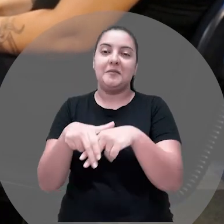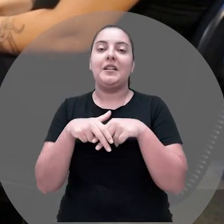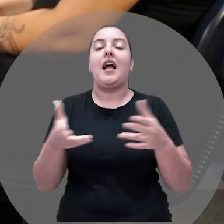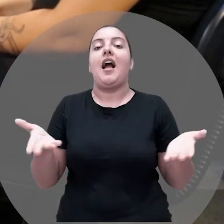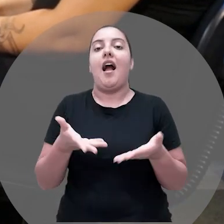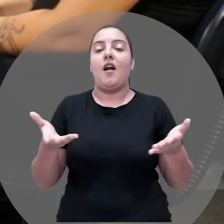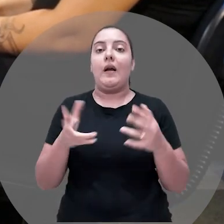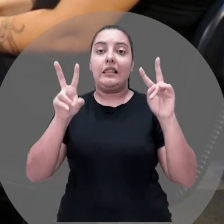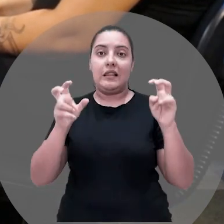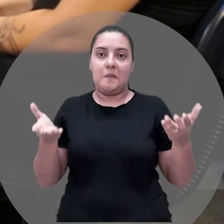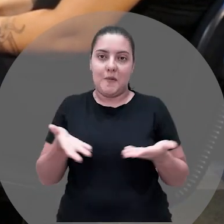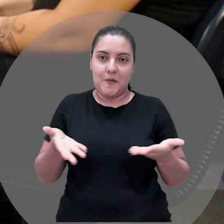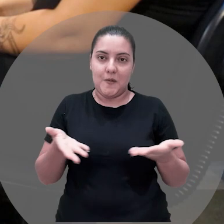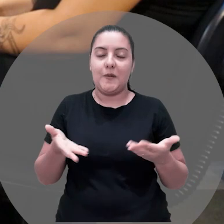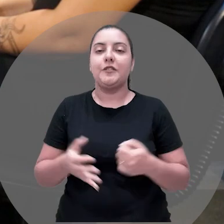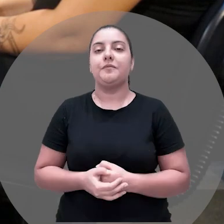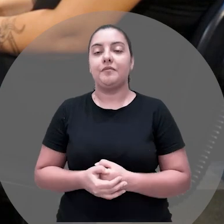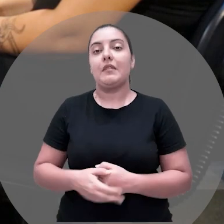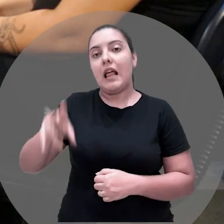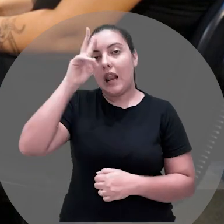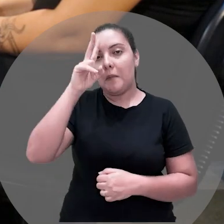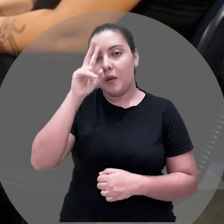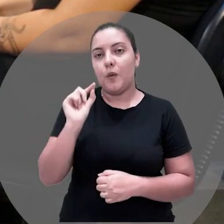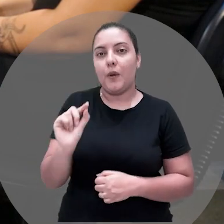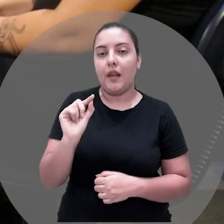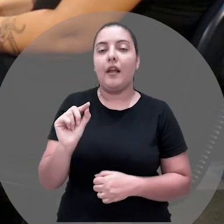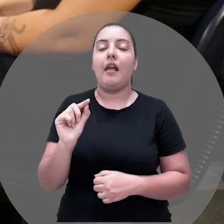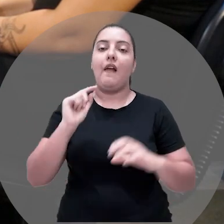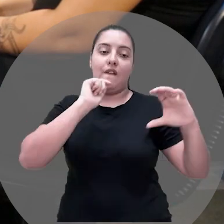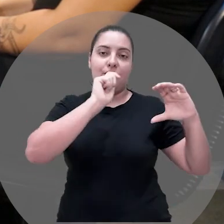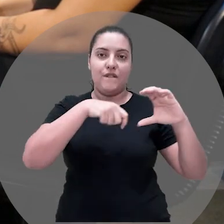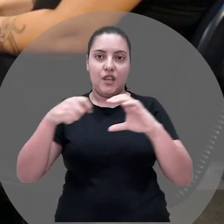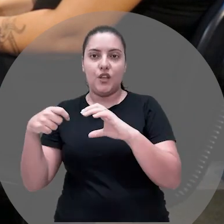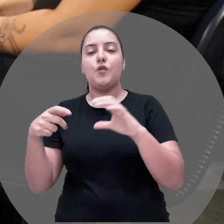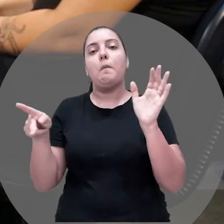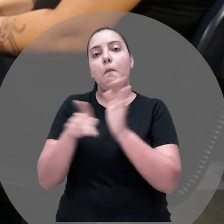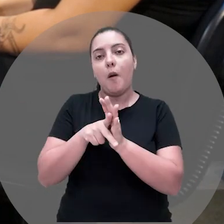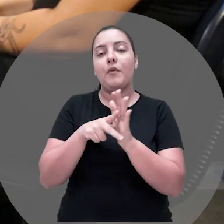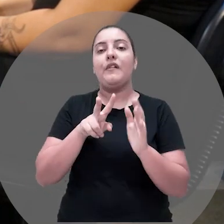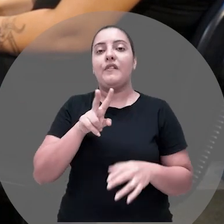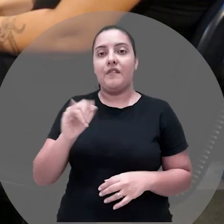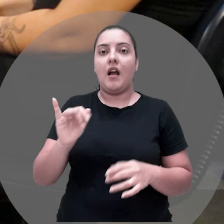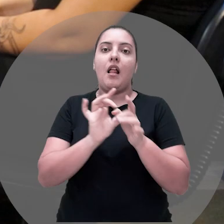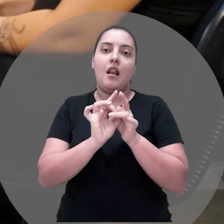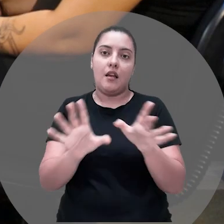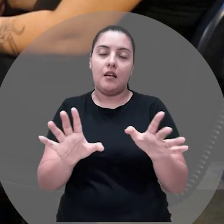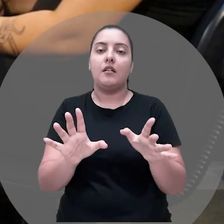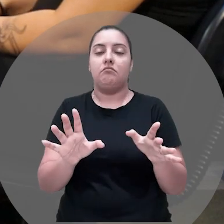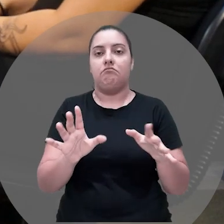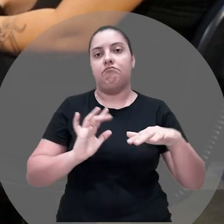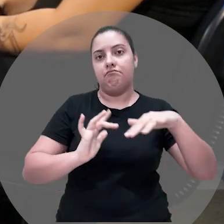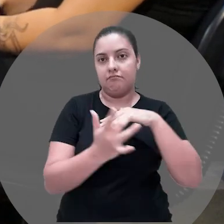e é isso a gente vai estar trazendo essa temática Lembrando que esses videocasts podcasts